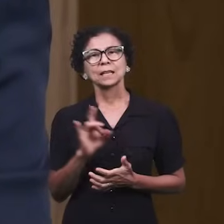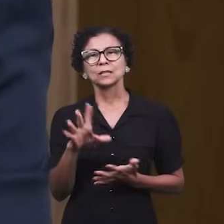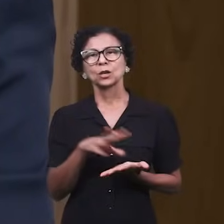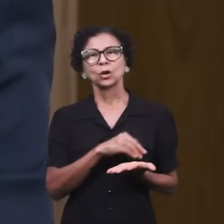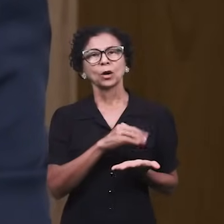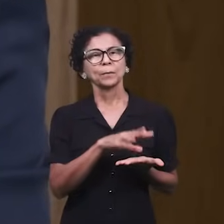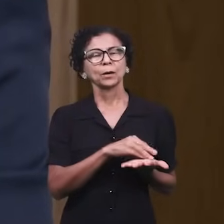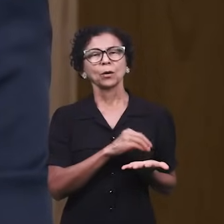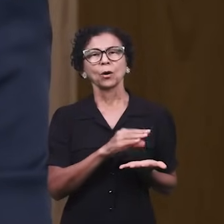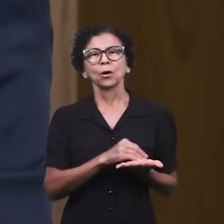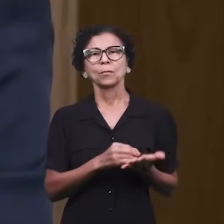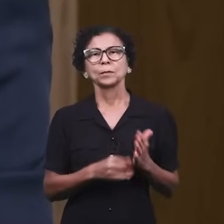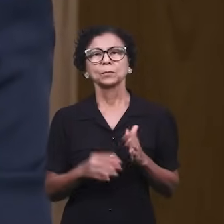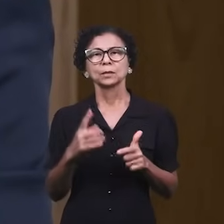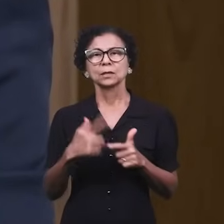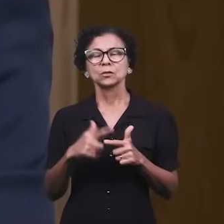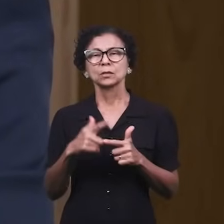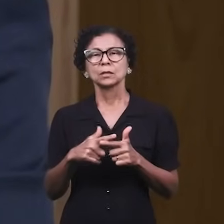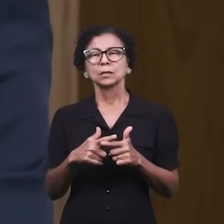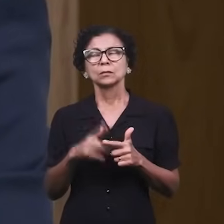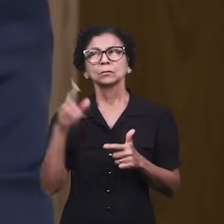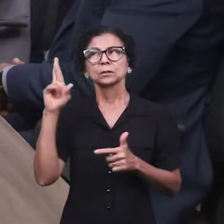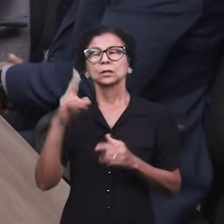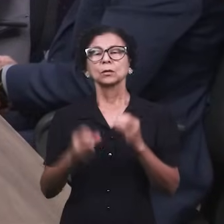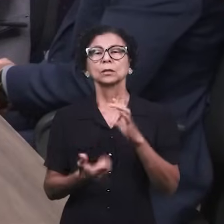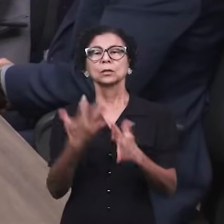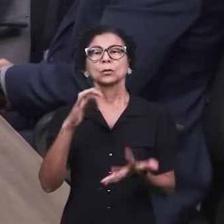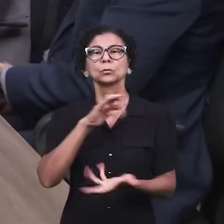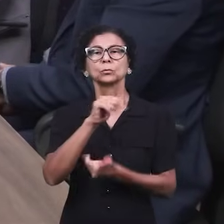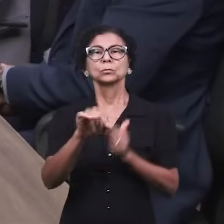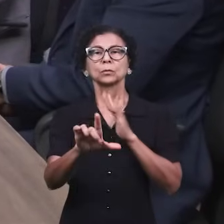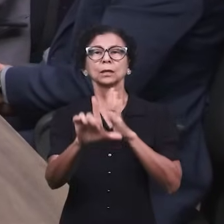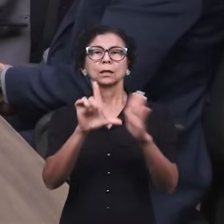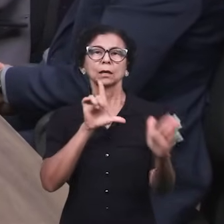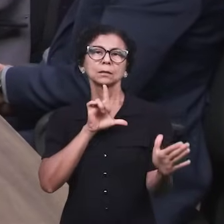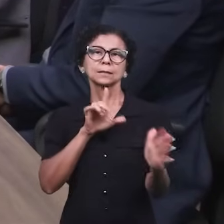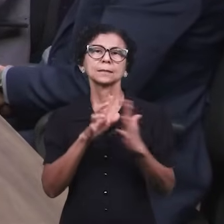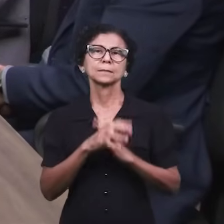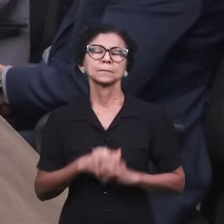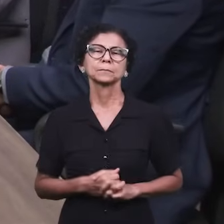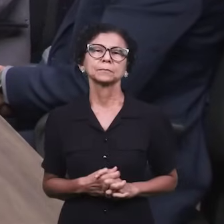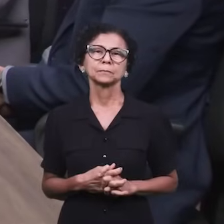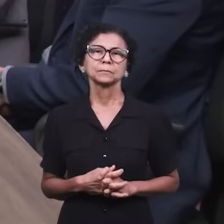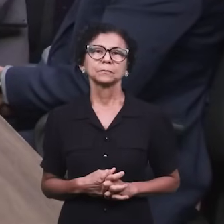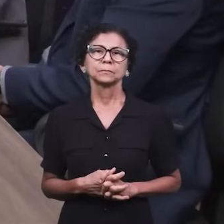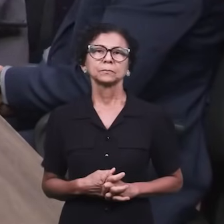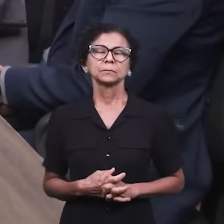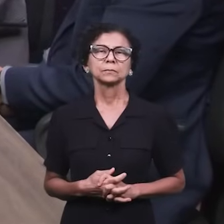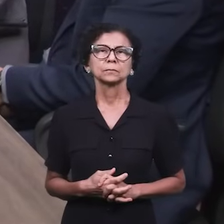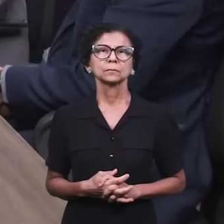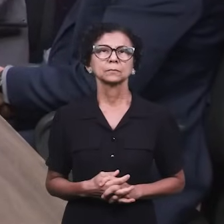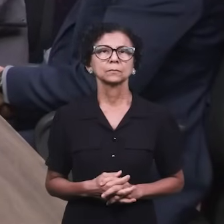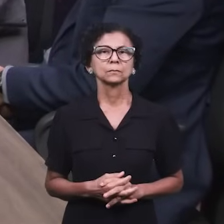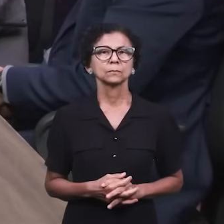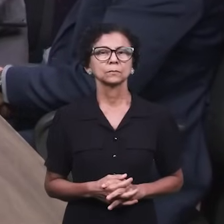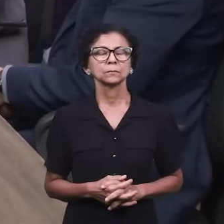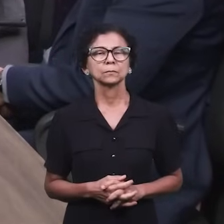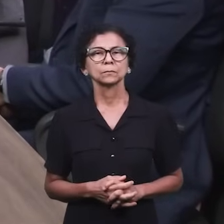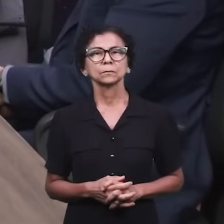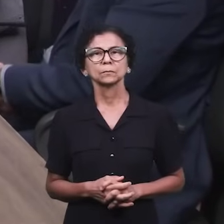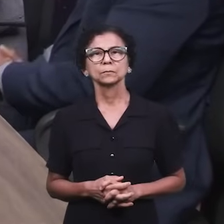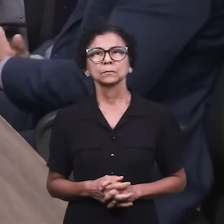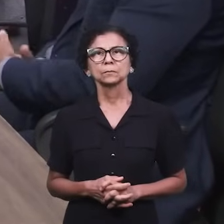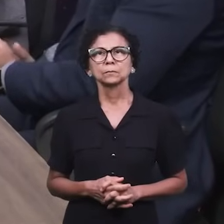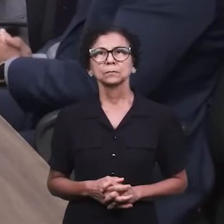obra redentora que ela é absoluta. Maravilha, maravilha. Eu queria apenas chamar a